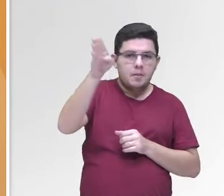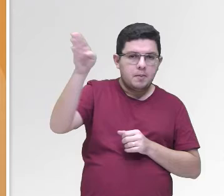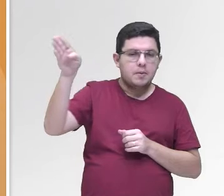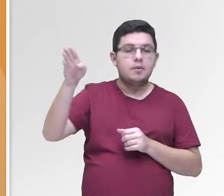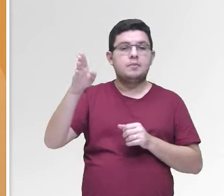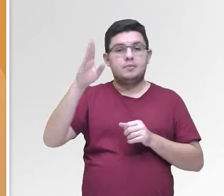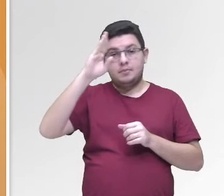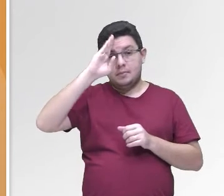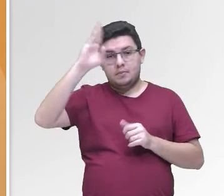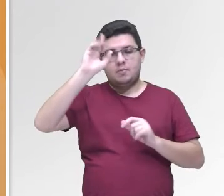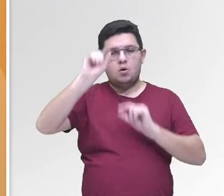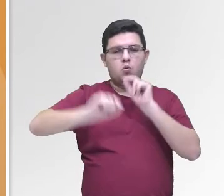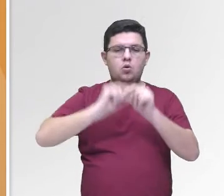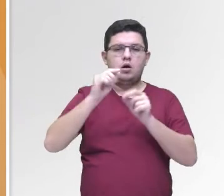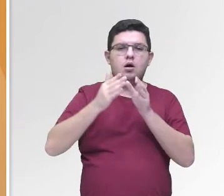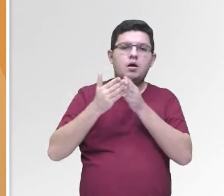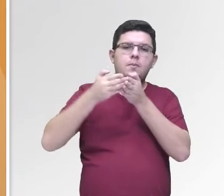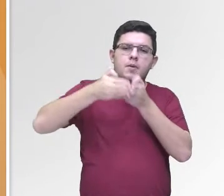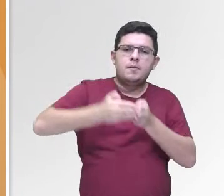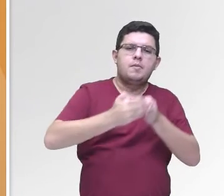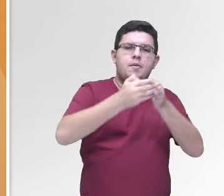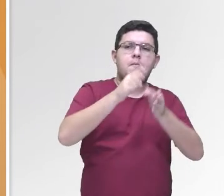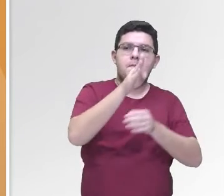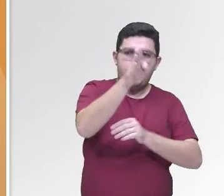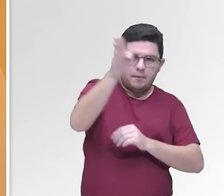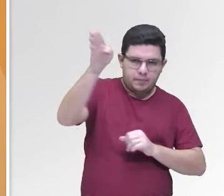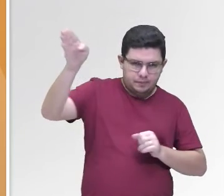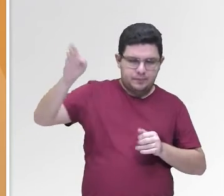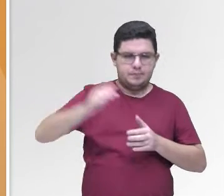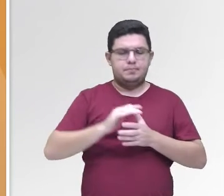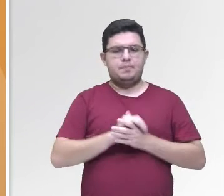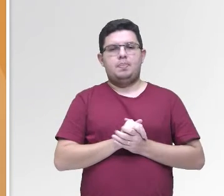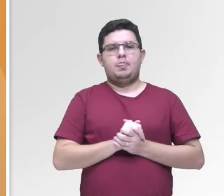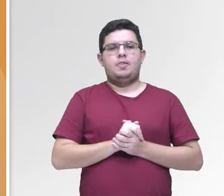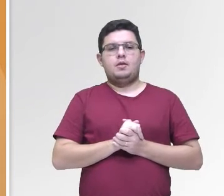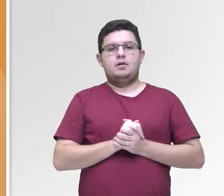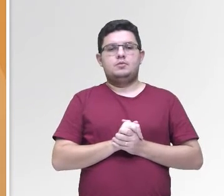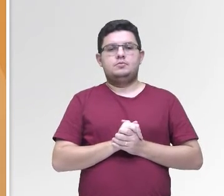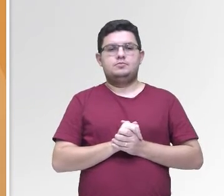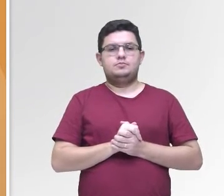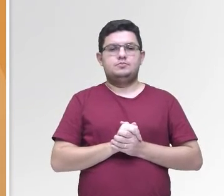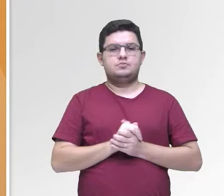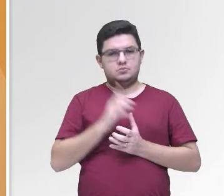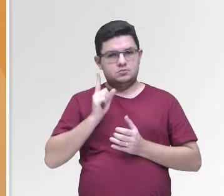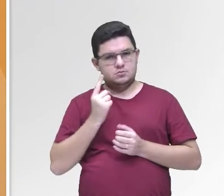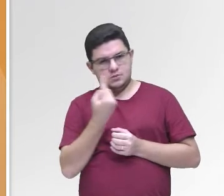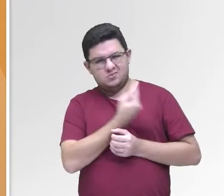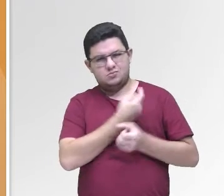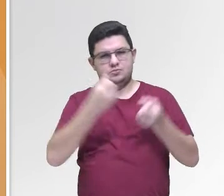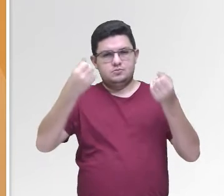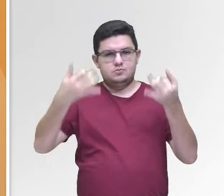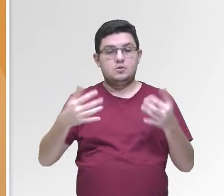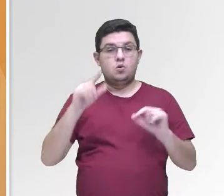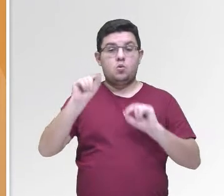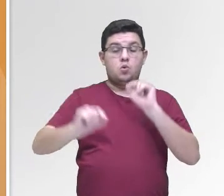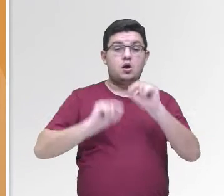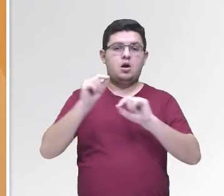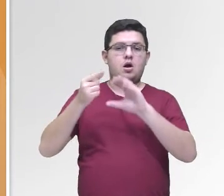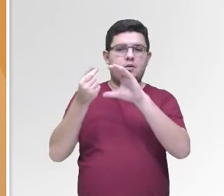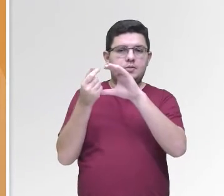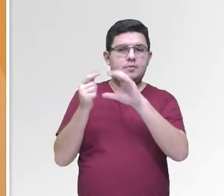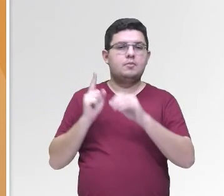grandes navegações, tá? Então, vamos continuar falando sobre o capitalismo comercial para a